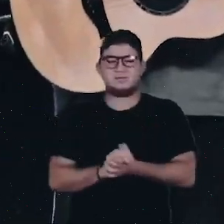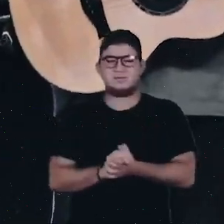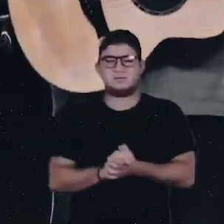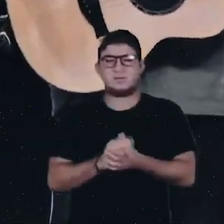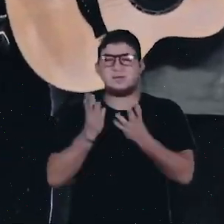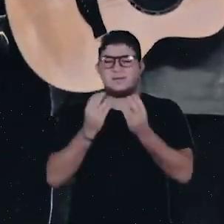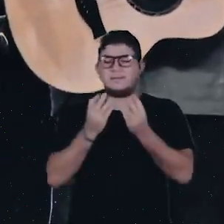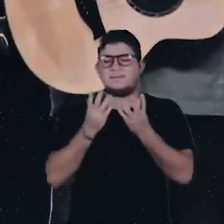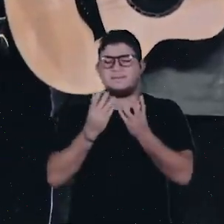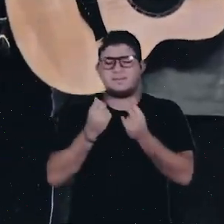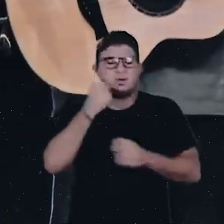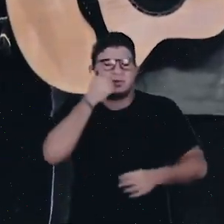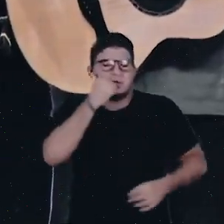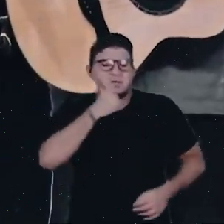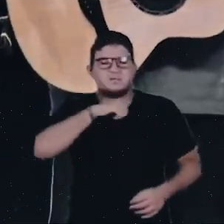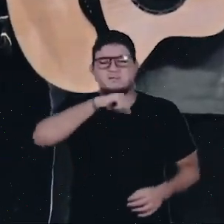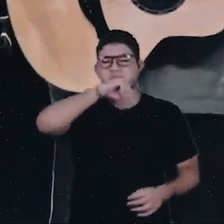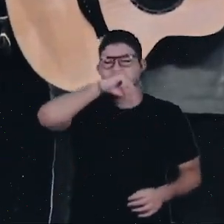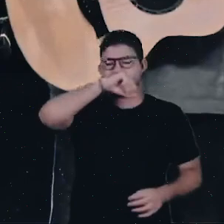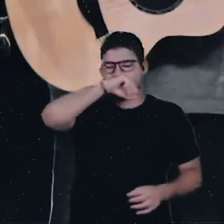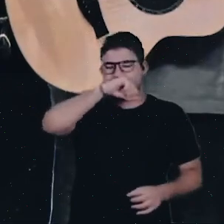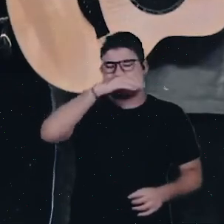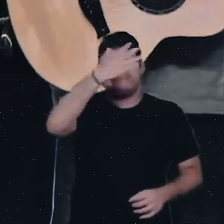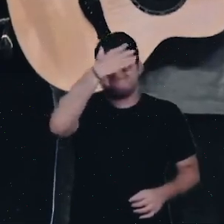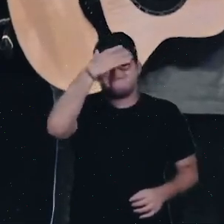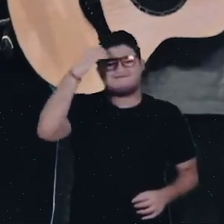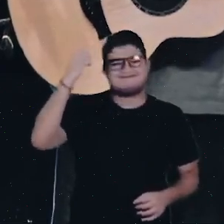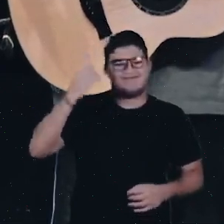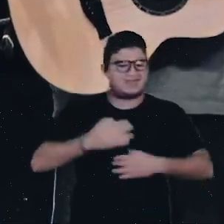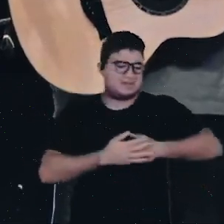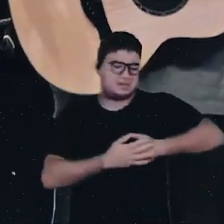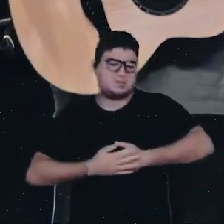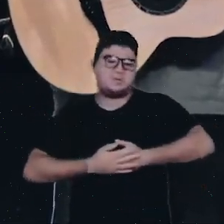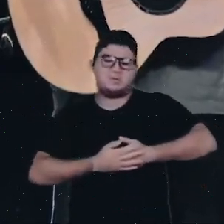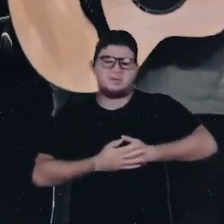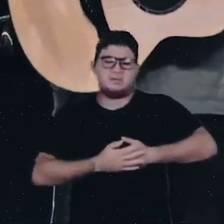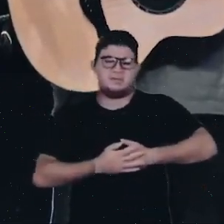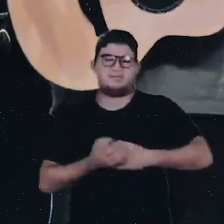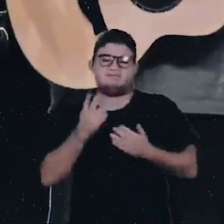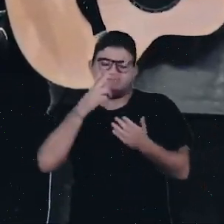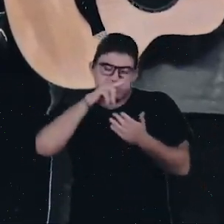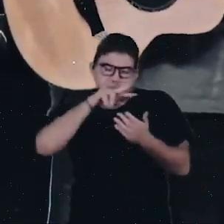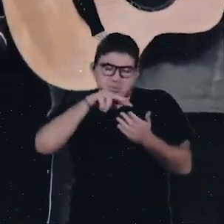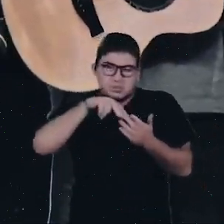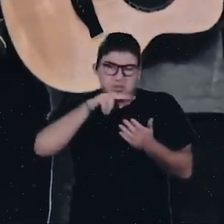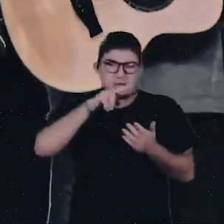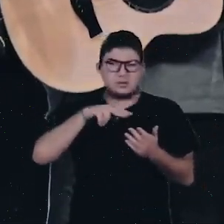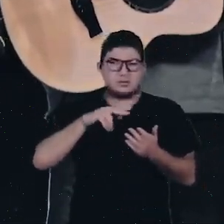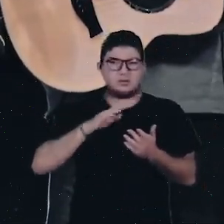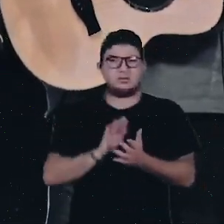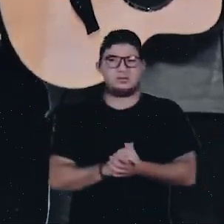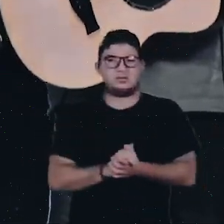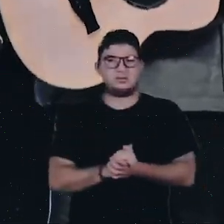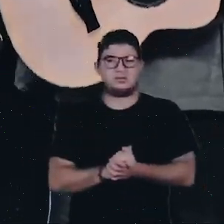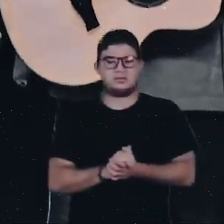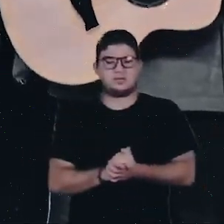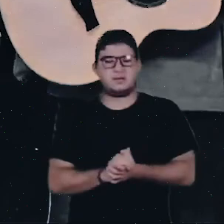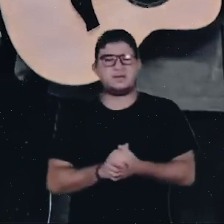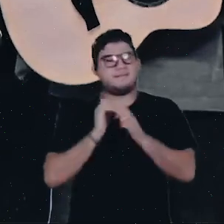que esquecem do bebê, que não tem a compaixão, mas olha o que a Bíblia diz: embora ela possa se